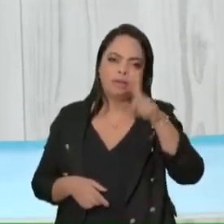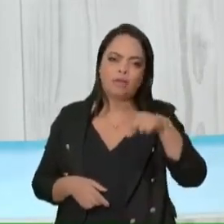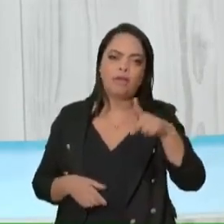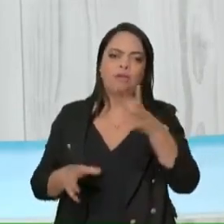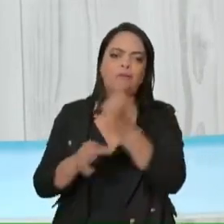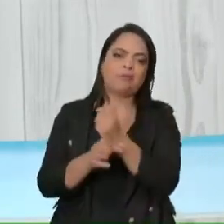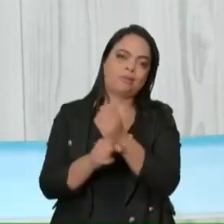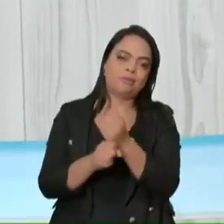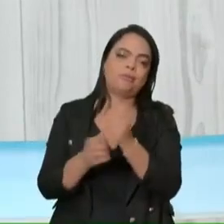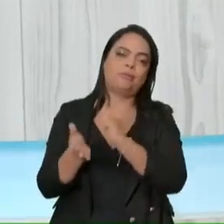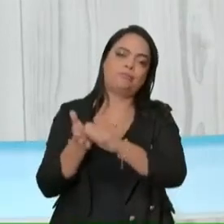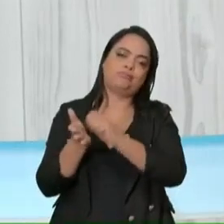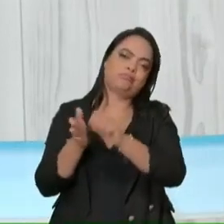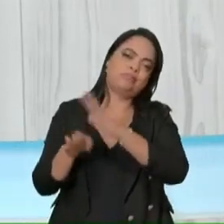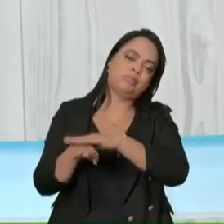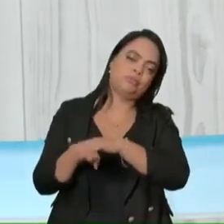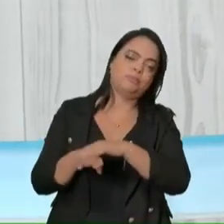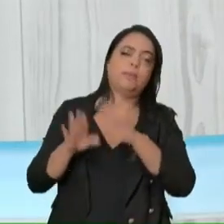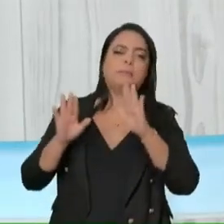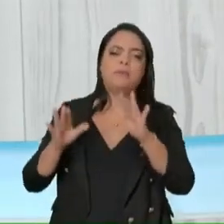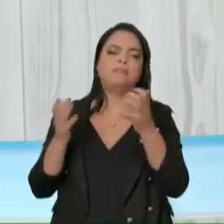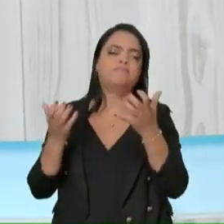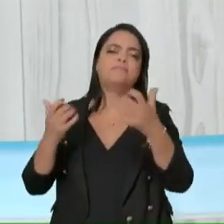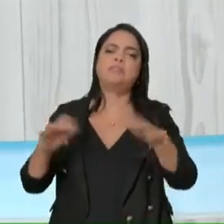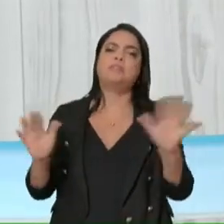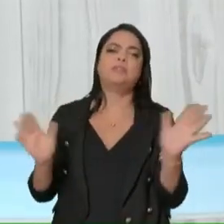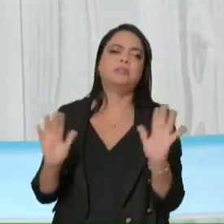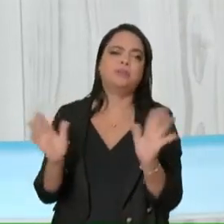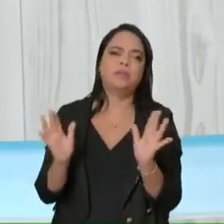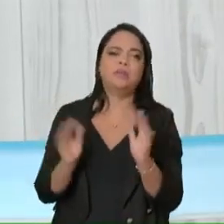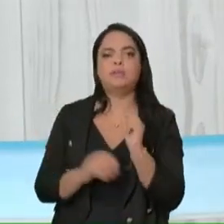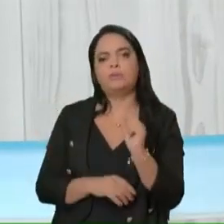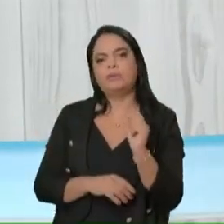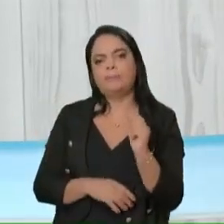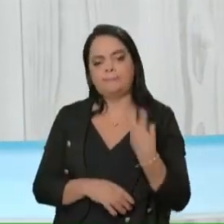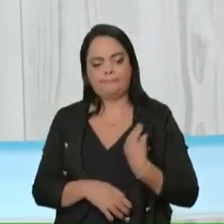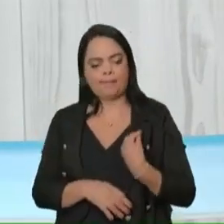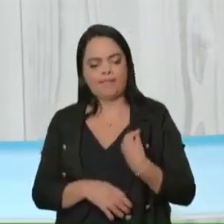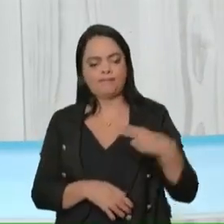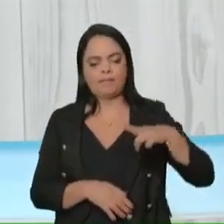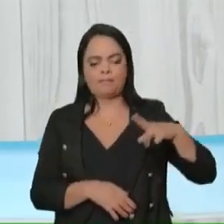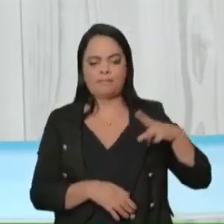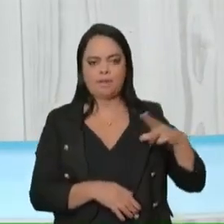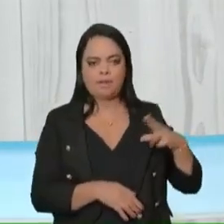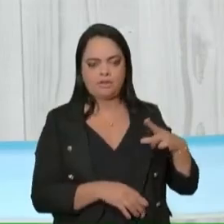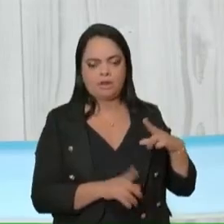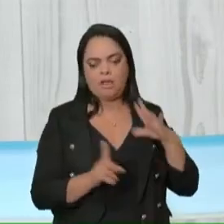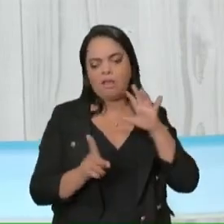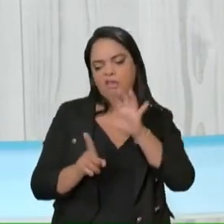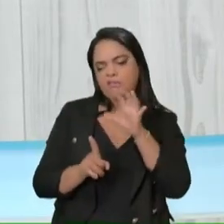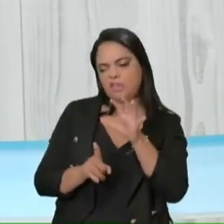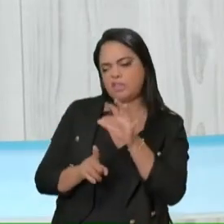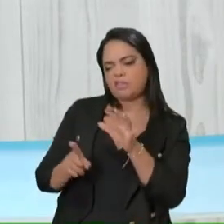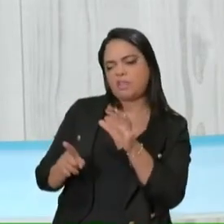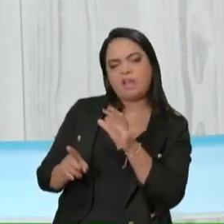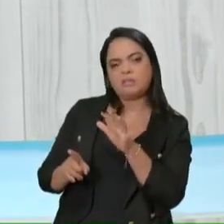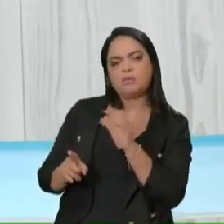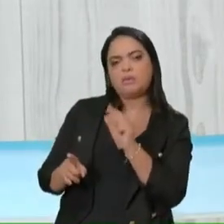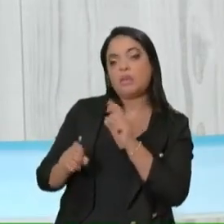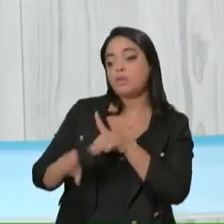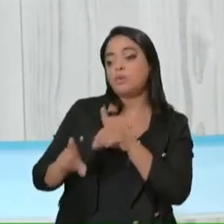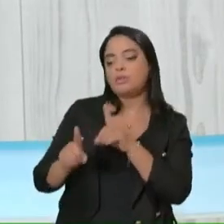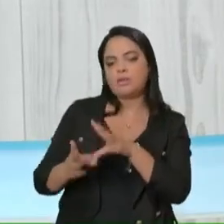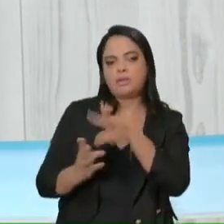contador, era escritor, e só que ele não queria que a sua trajetória pessoal influenciasse na propagação da